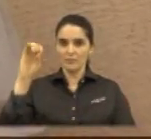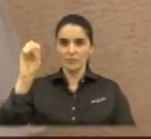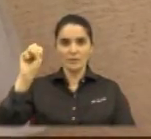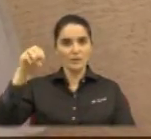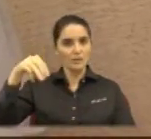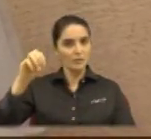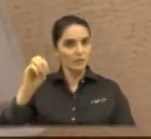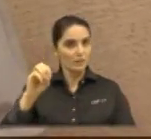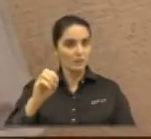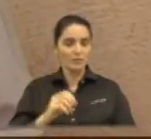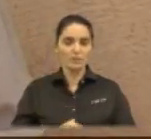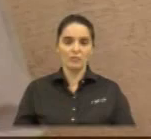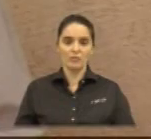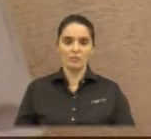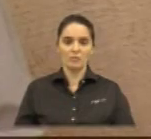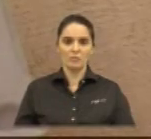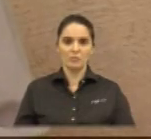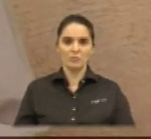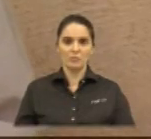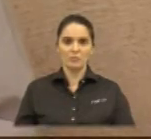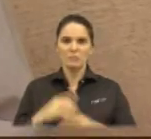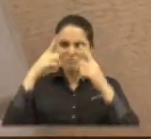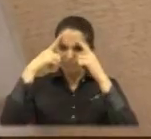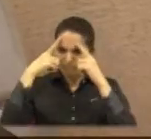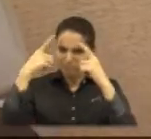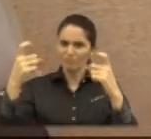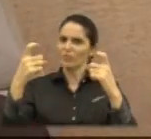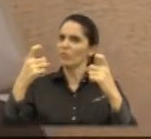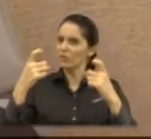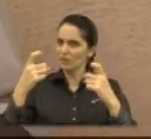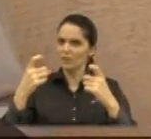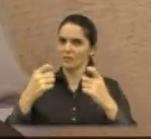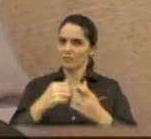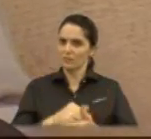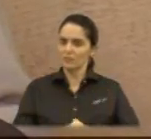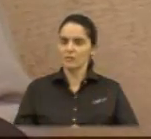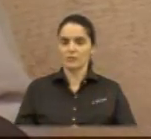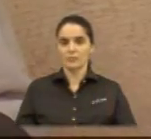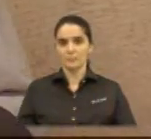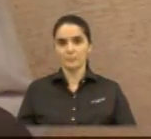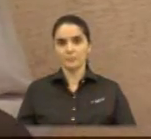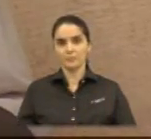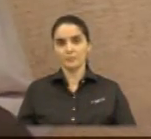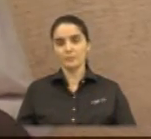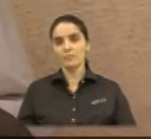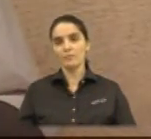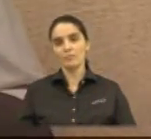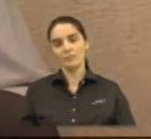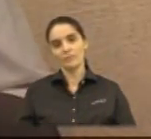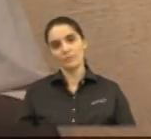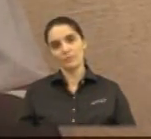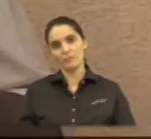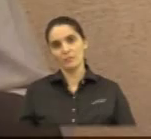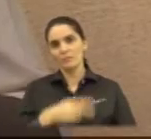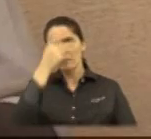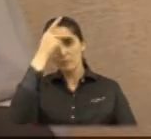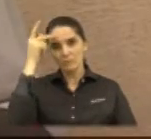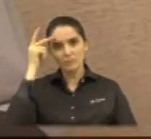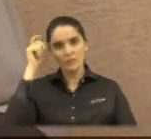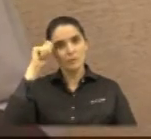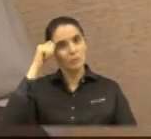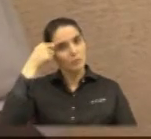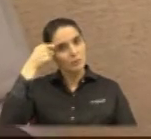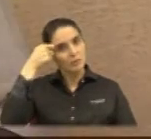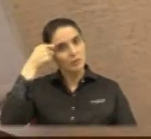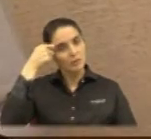uma coisa tão violenta que, em alguns momentos, o próprio elemento negro passa a